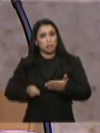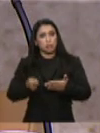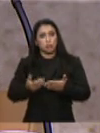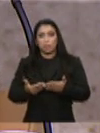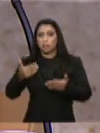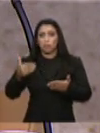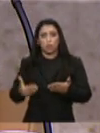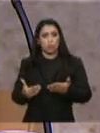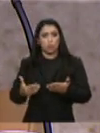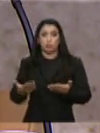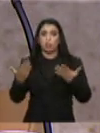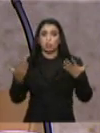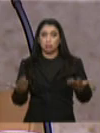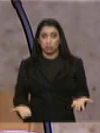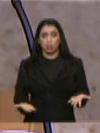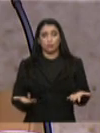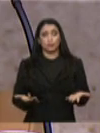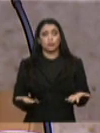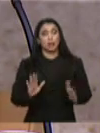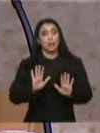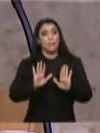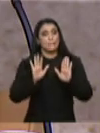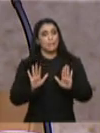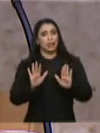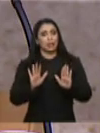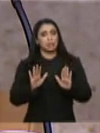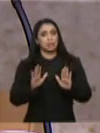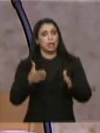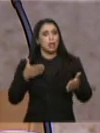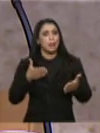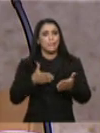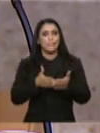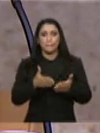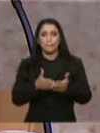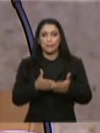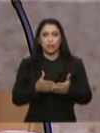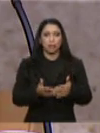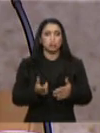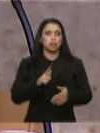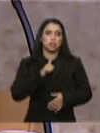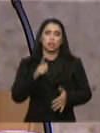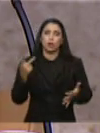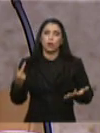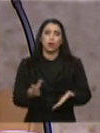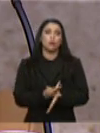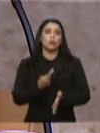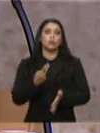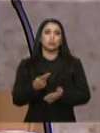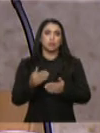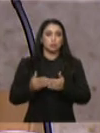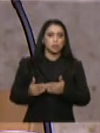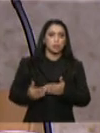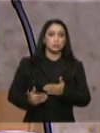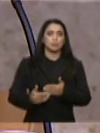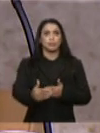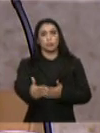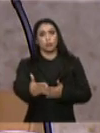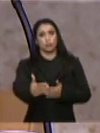anterior, mas ela impede automaticamente a concretização dos